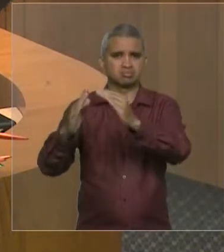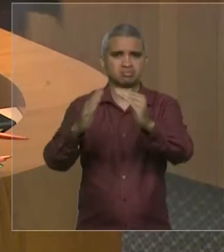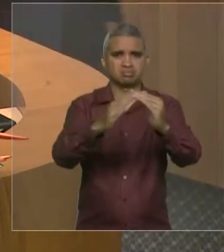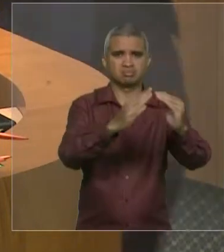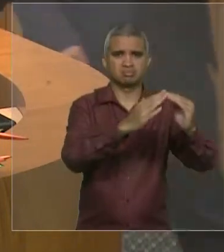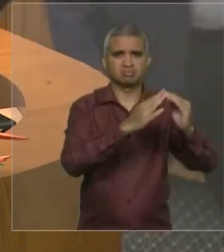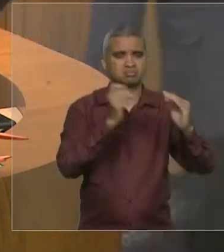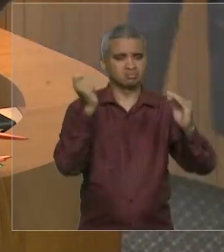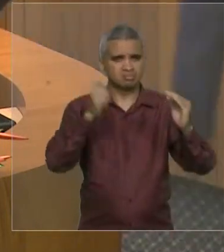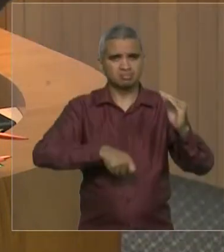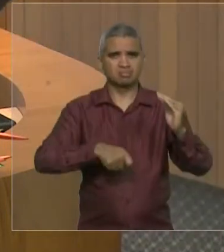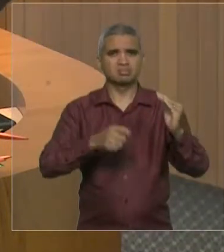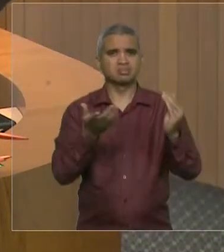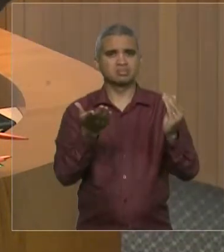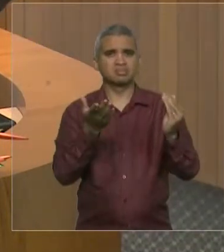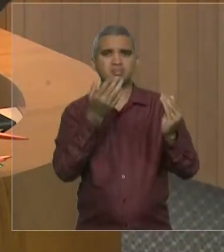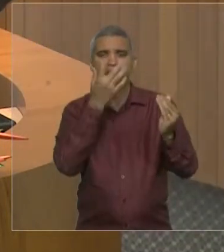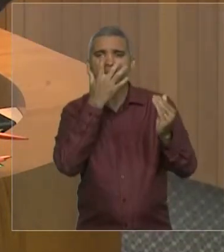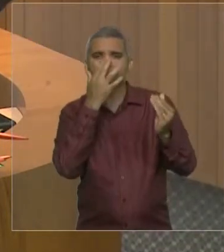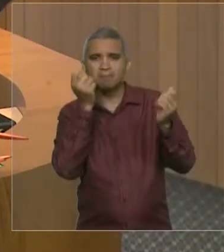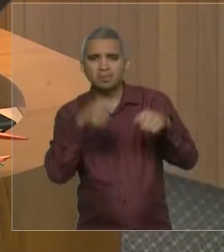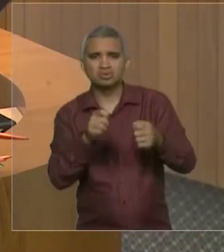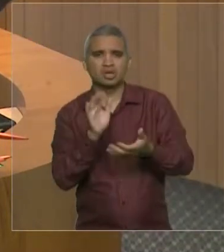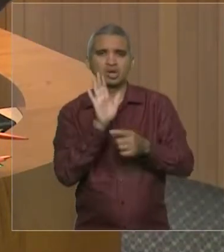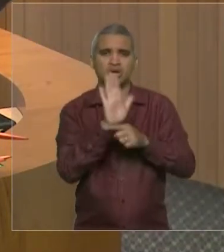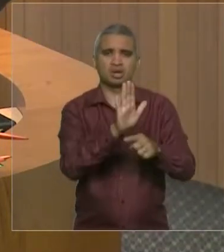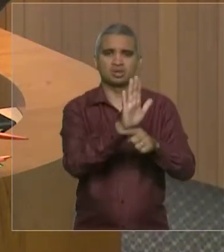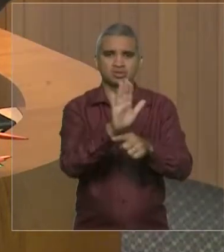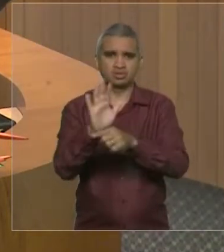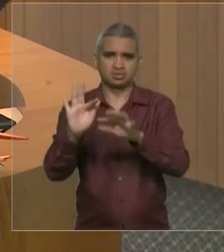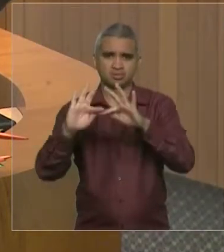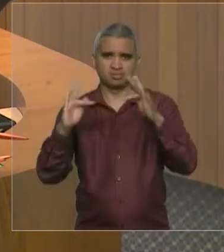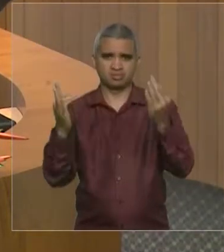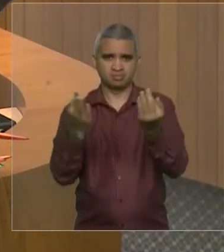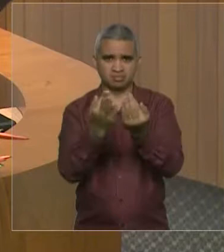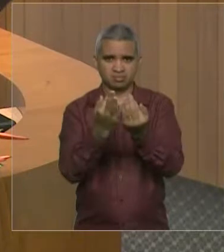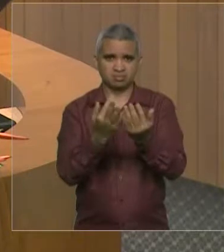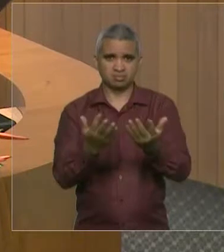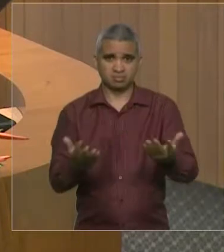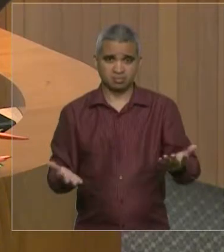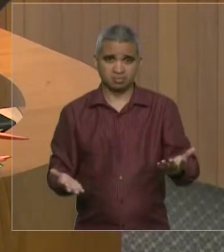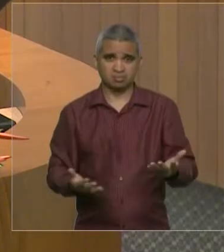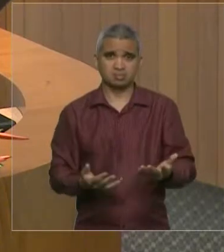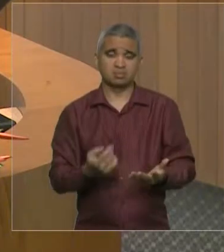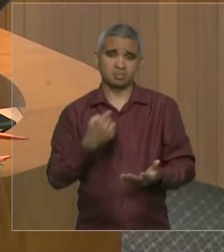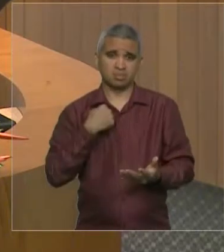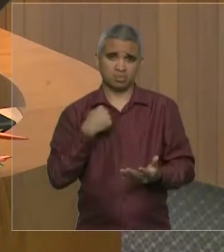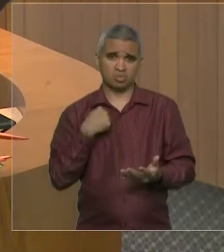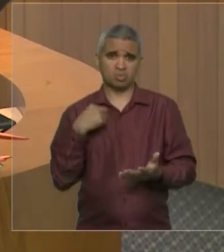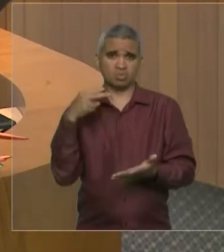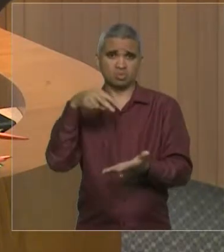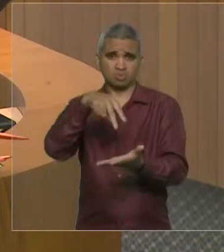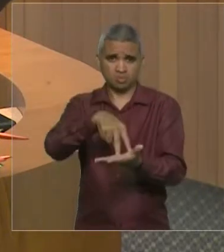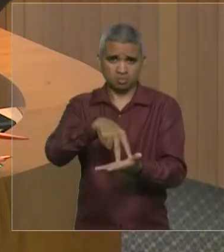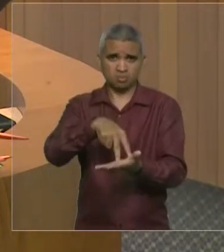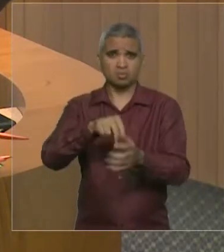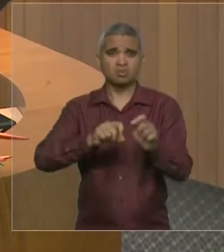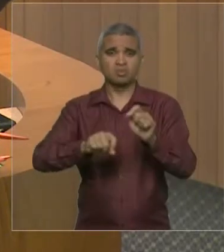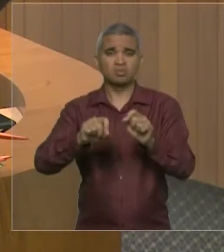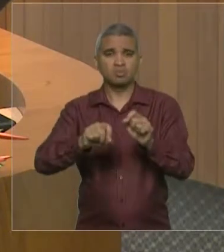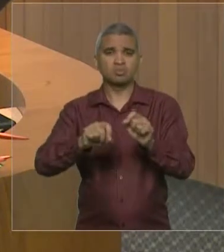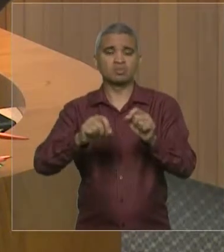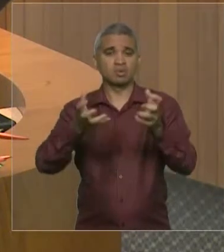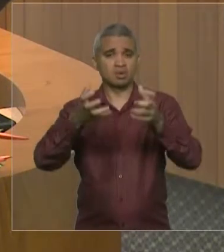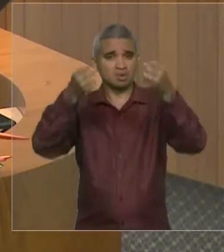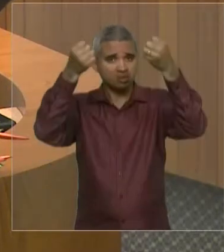dessas pessoas? Então, finalizando, presidente, eu venho aqui fazer uma justa correção das